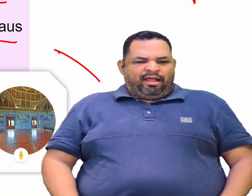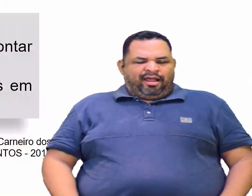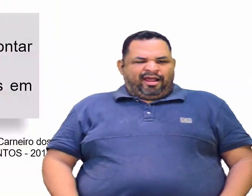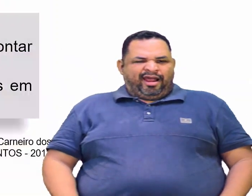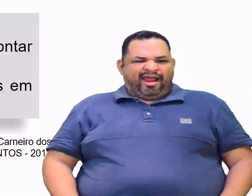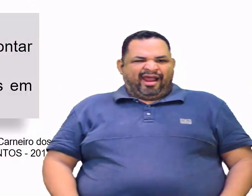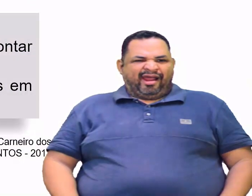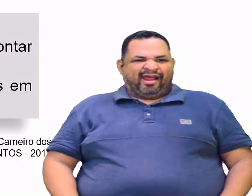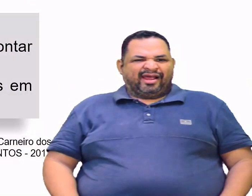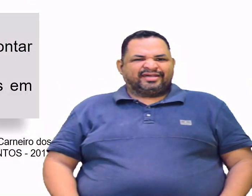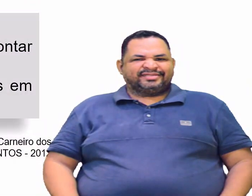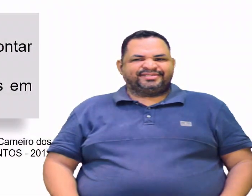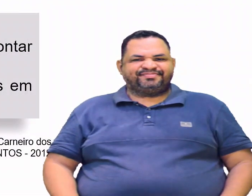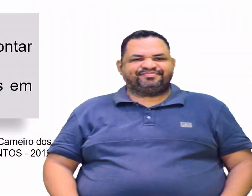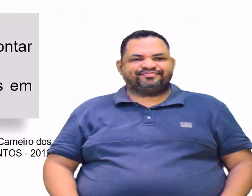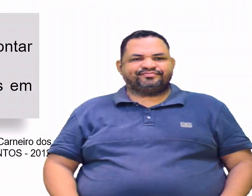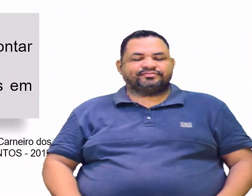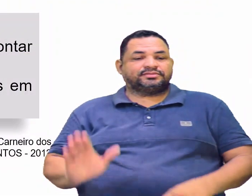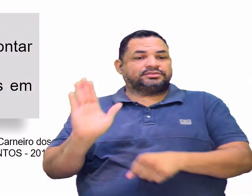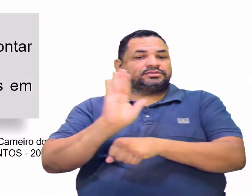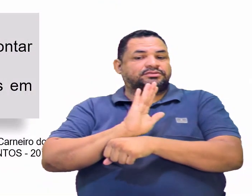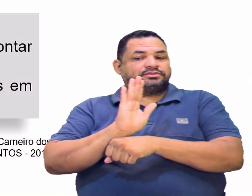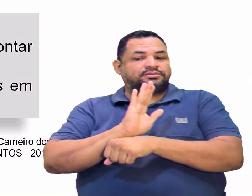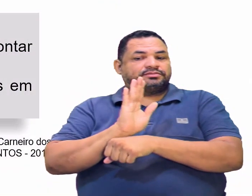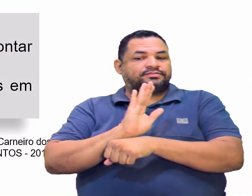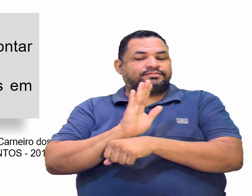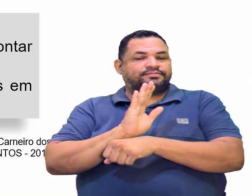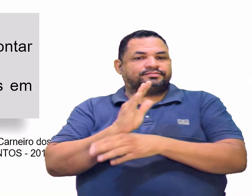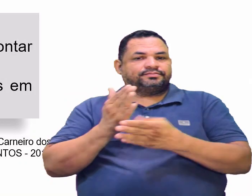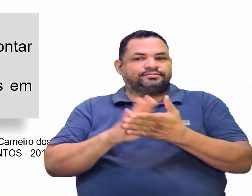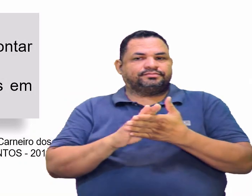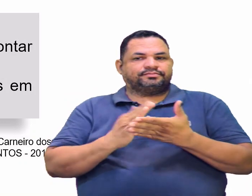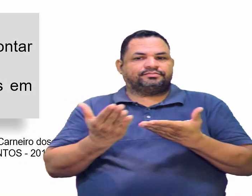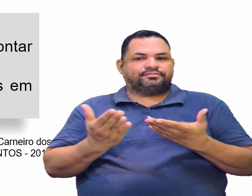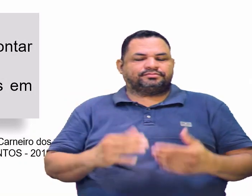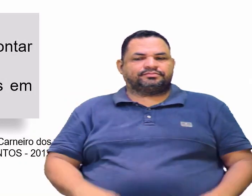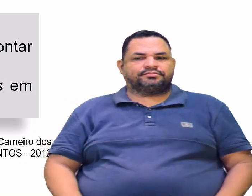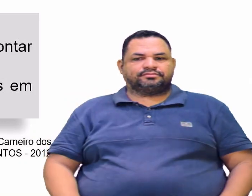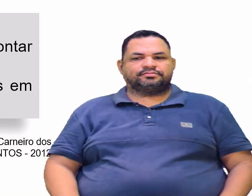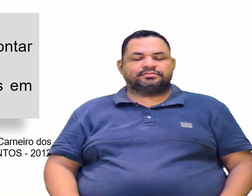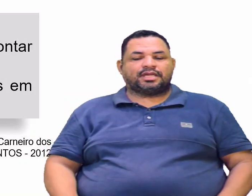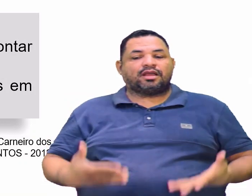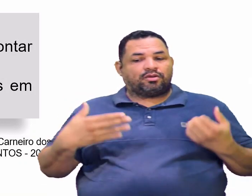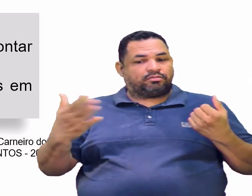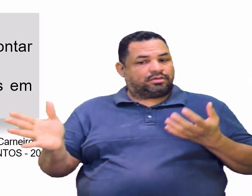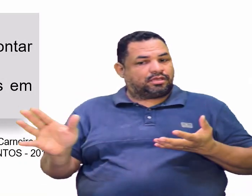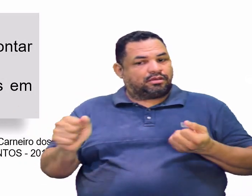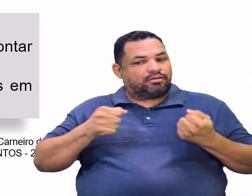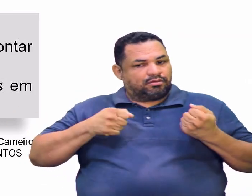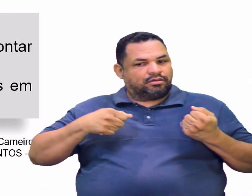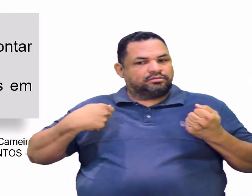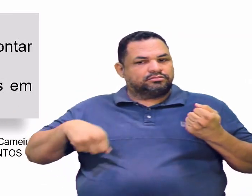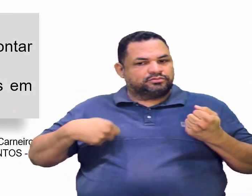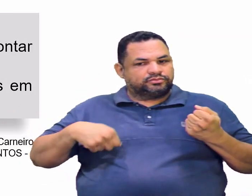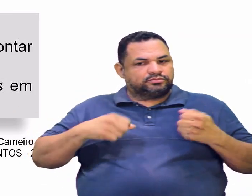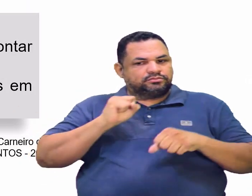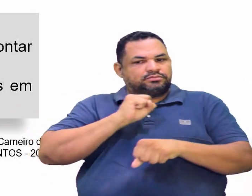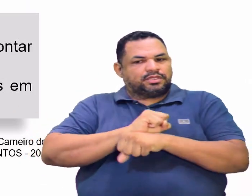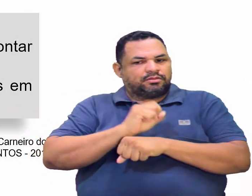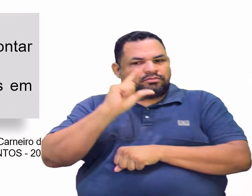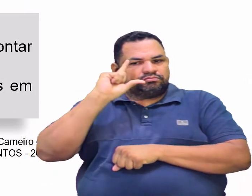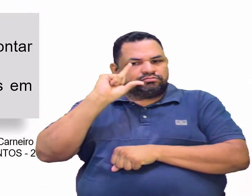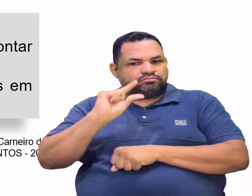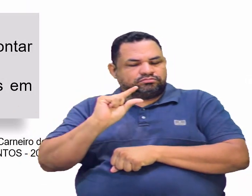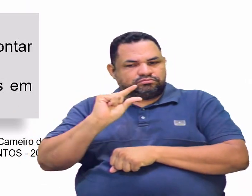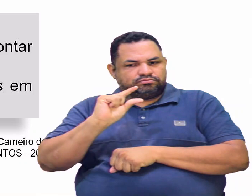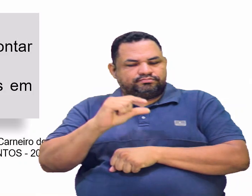a parte sobre o cinema, tá? Então, eu vou pegar aqui uma cola, vou pegar aqui o violão e espera um pouquinho aí,